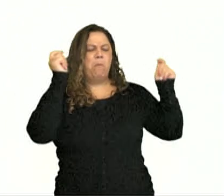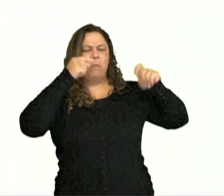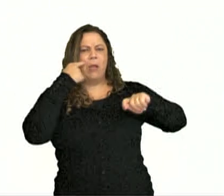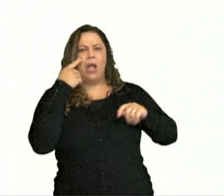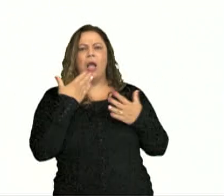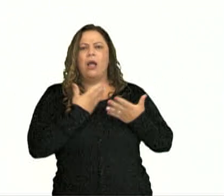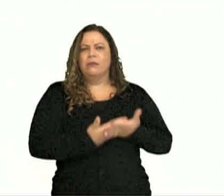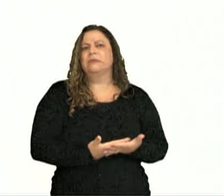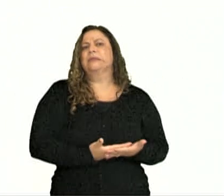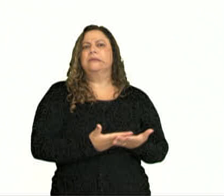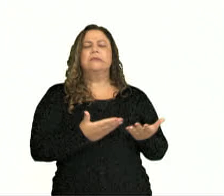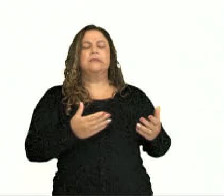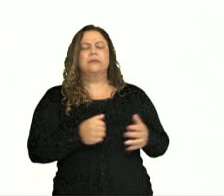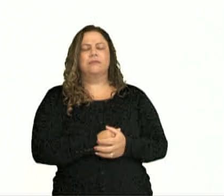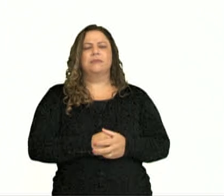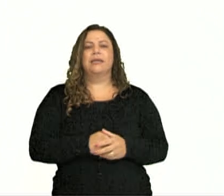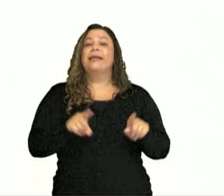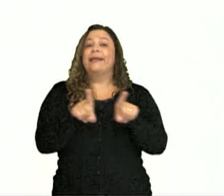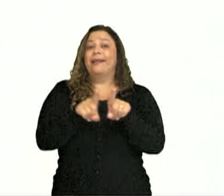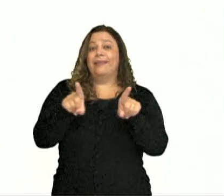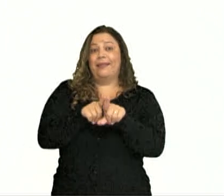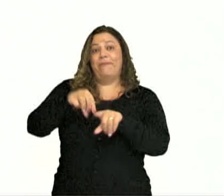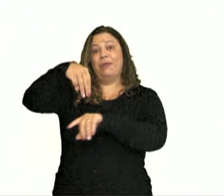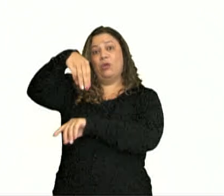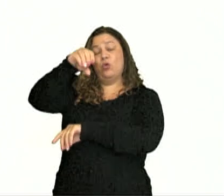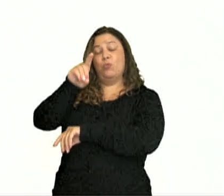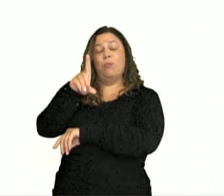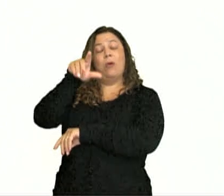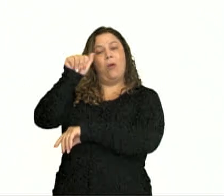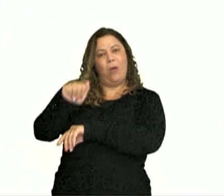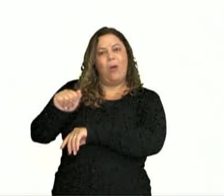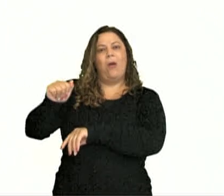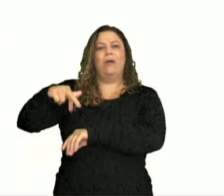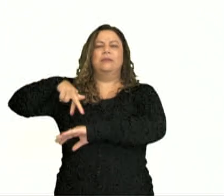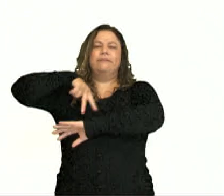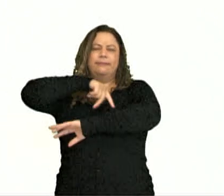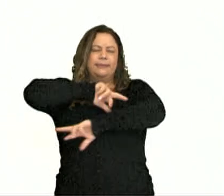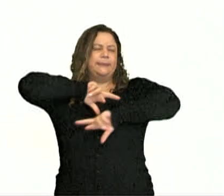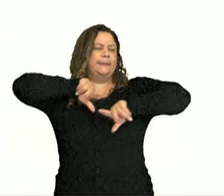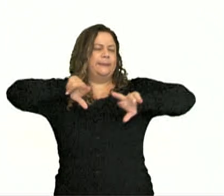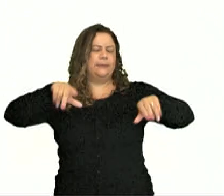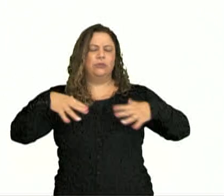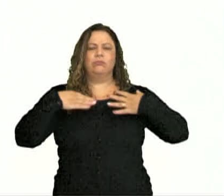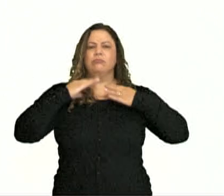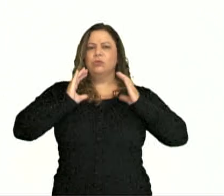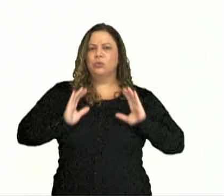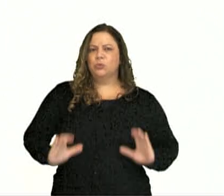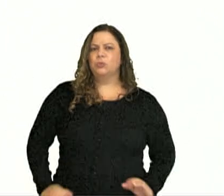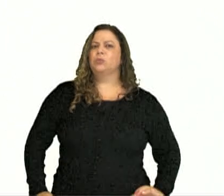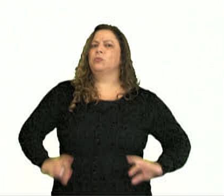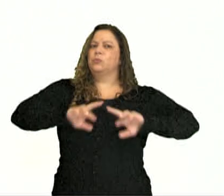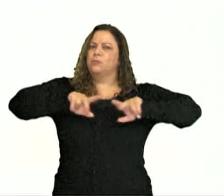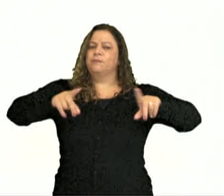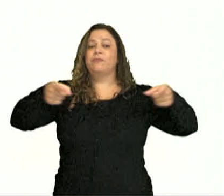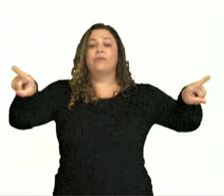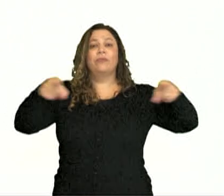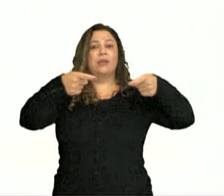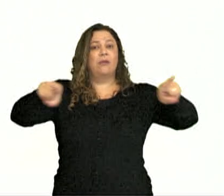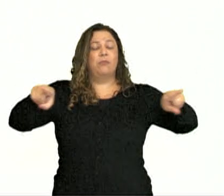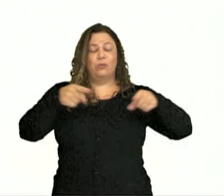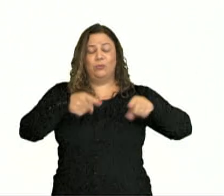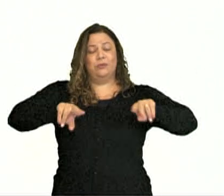ditam tendências de moda, estilo e comportamento. Músicas com uma diversidade infinita de